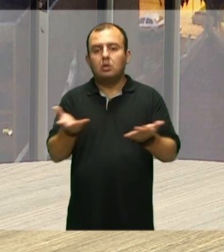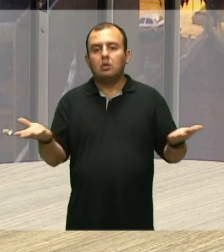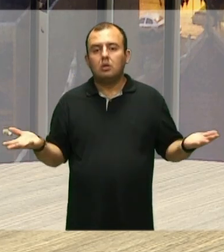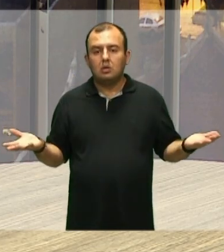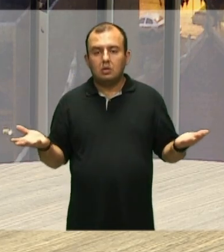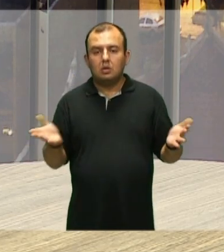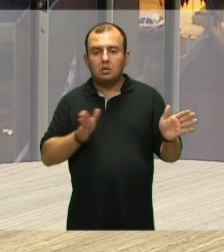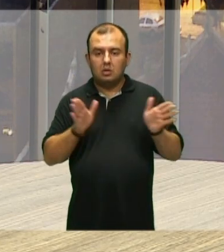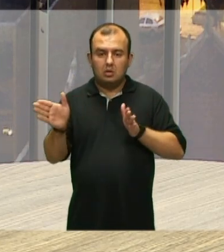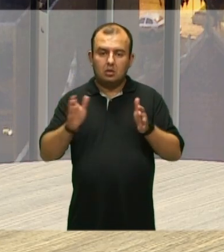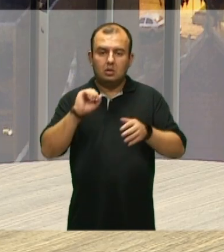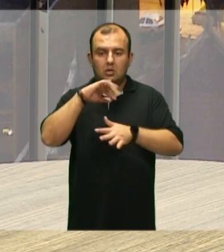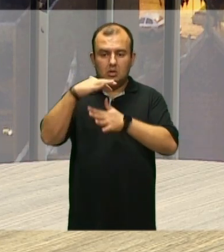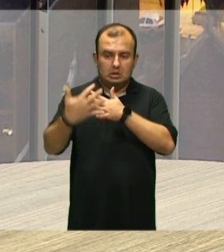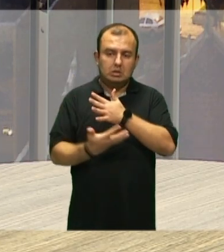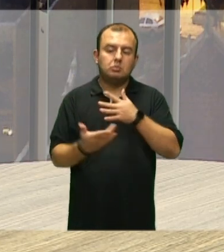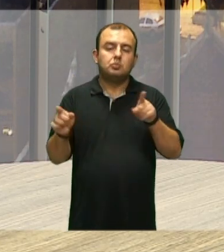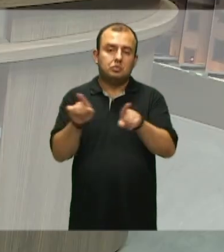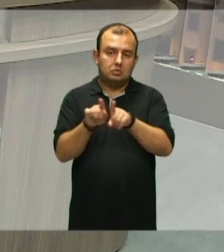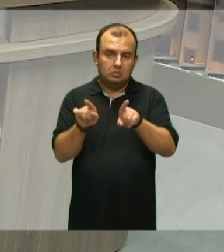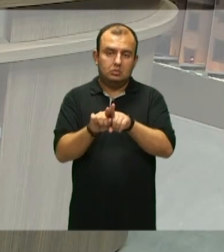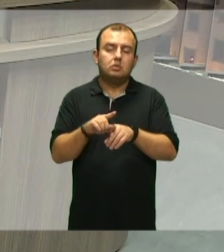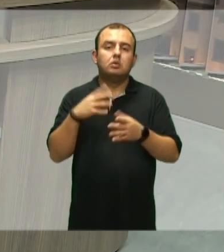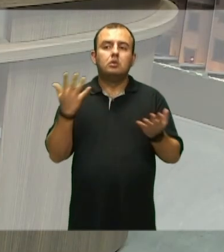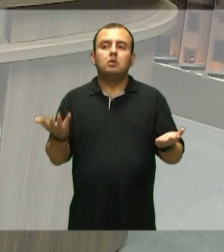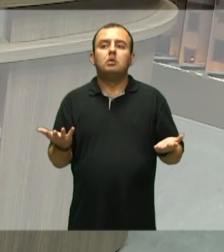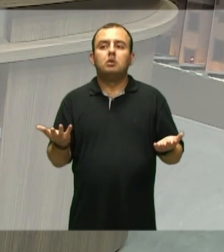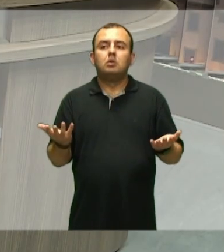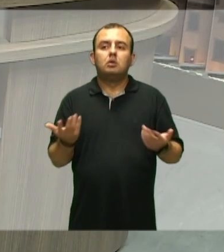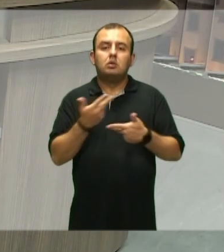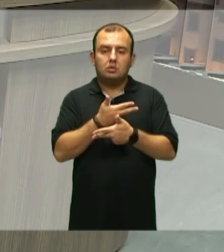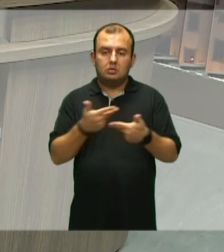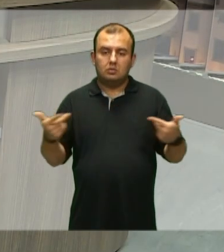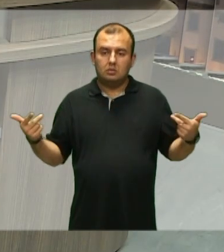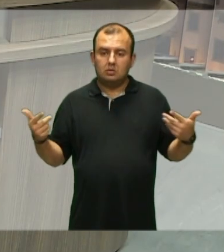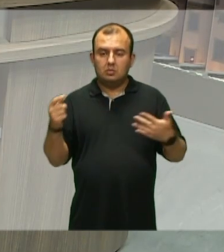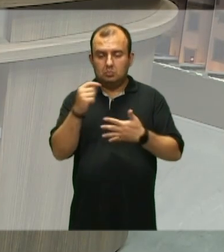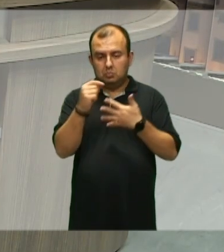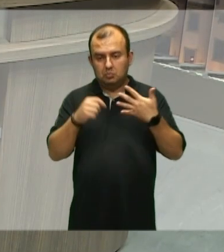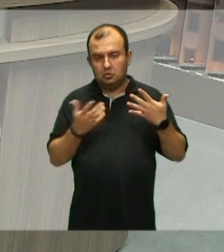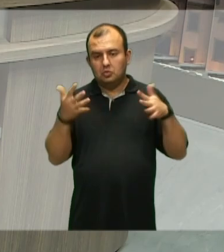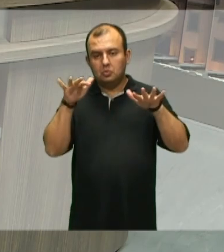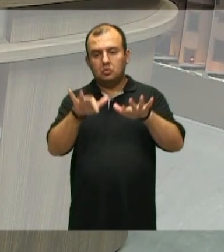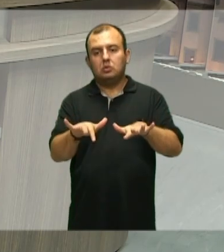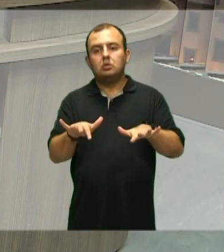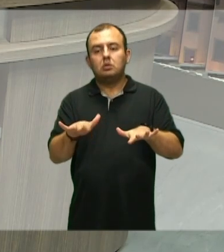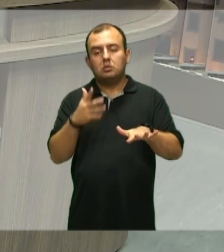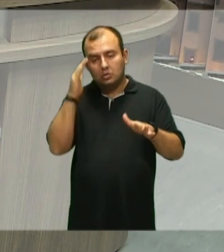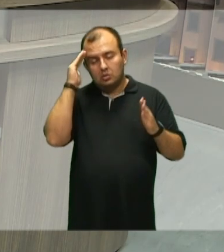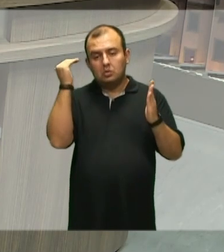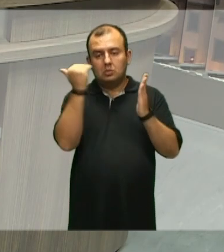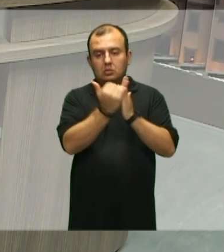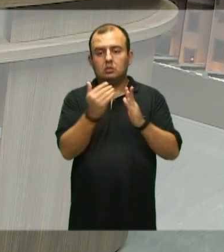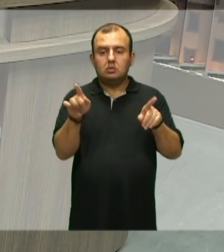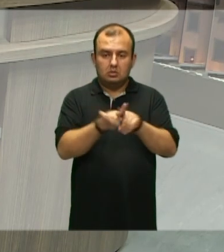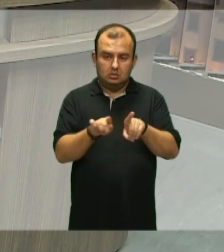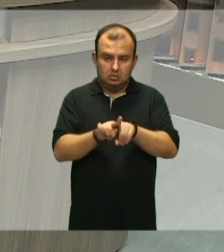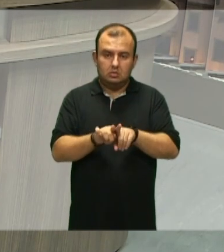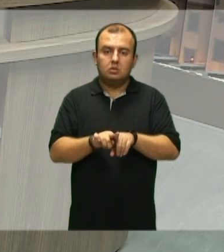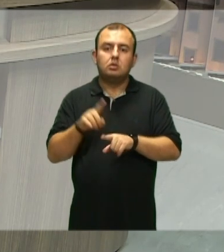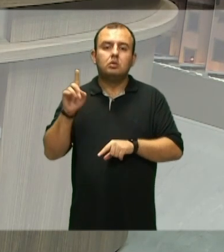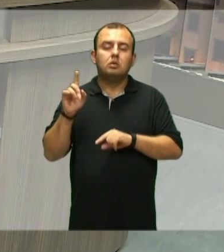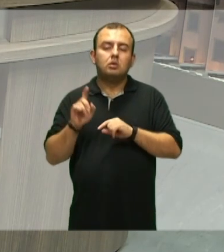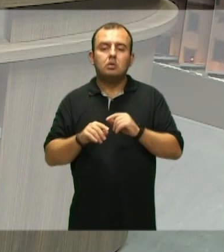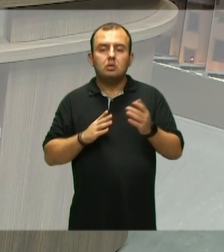com acessibilidade em libras, né? Então a gente tem aí várias medidas de inclusão que também nós temos que cumprir, né,